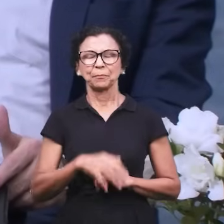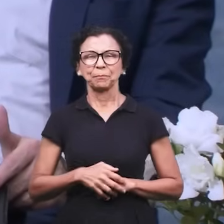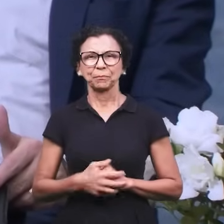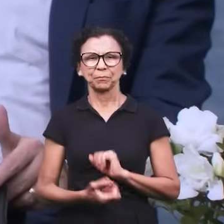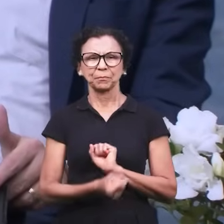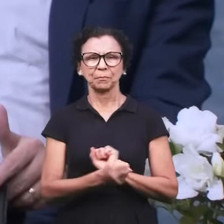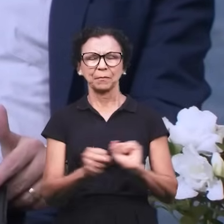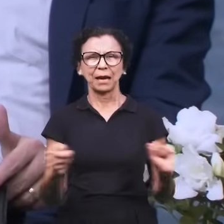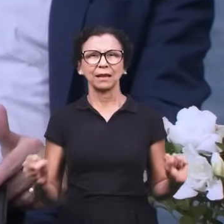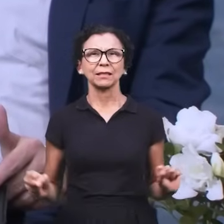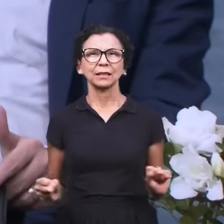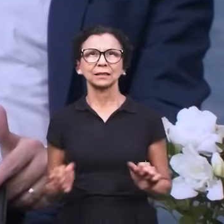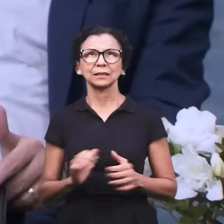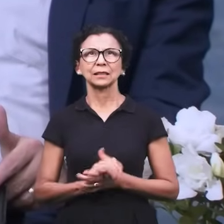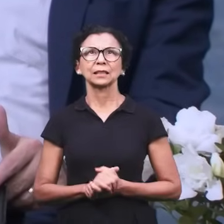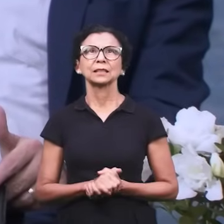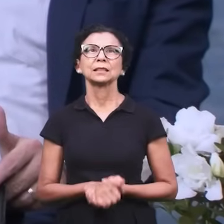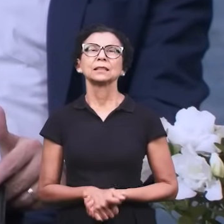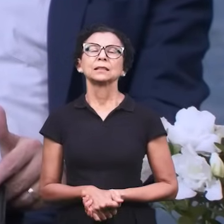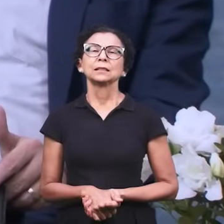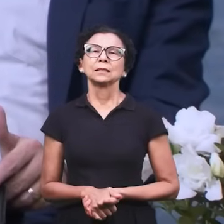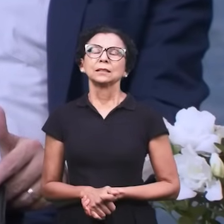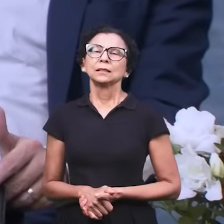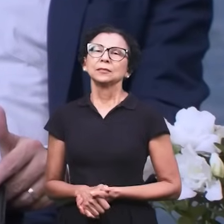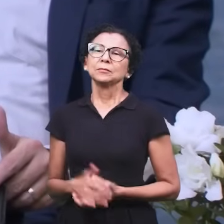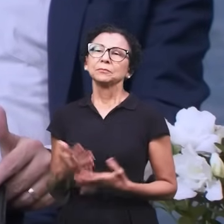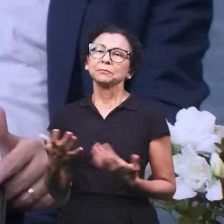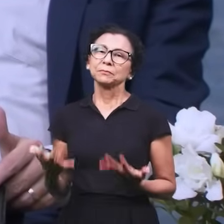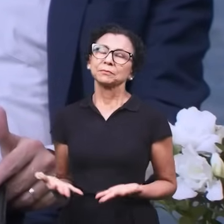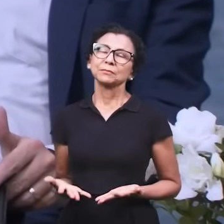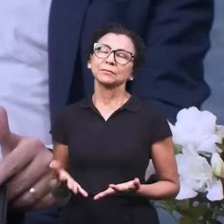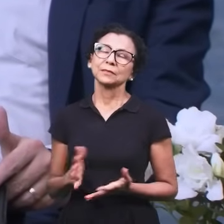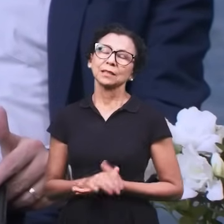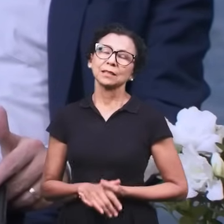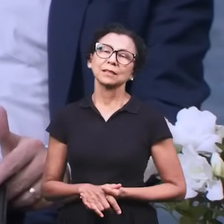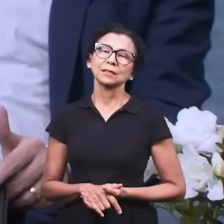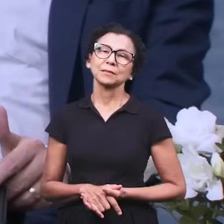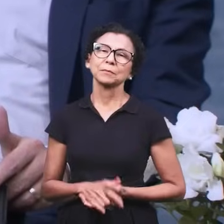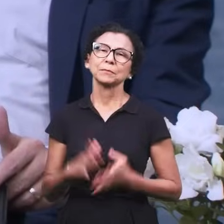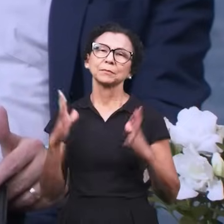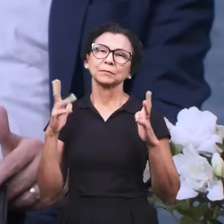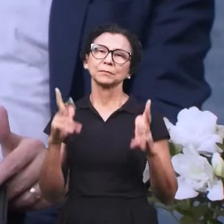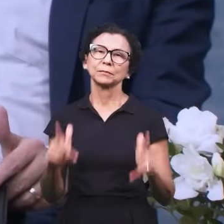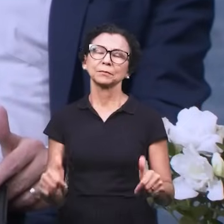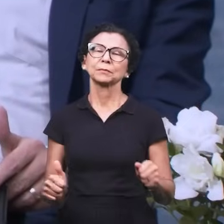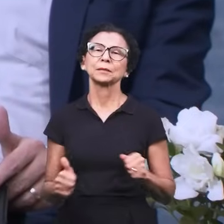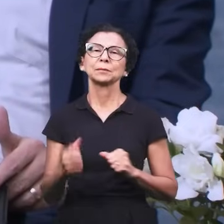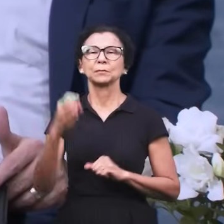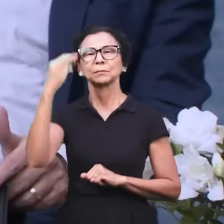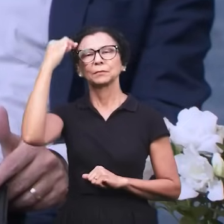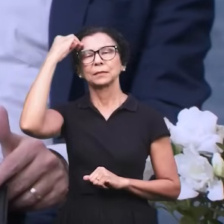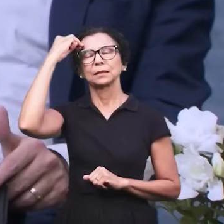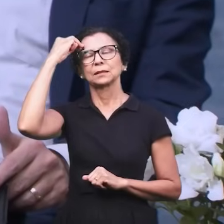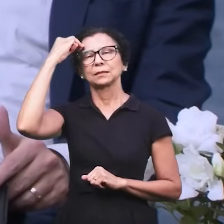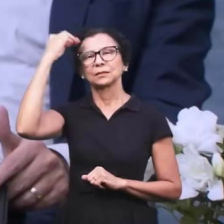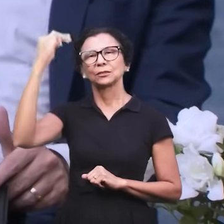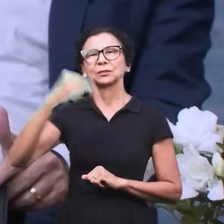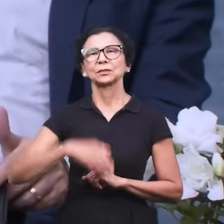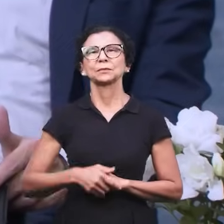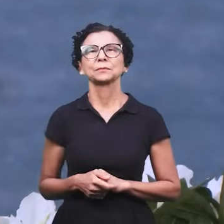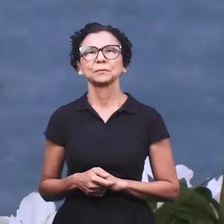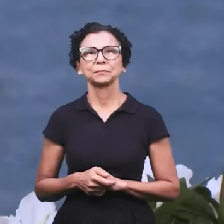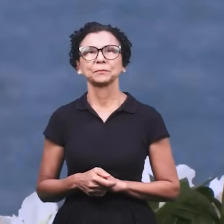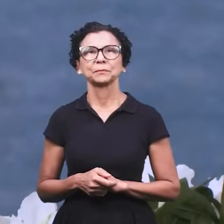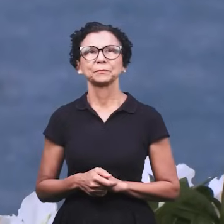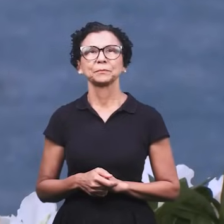tantas coisas que entram na nossa mente sorrateiramente e que a gente deve ter uma mente limpa, uma mente pura, e o Senhor faz